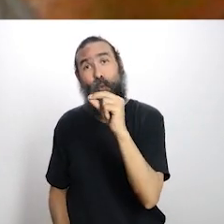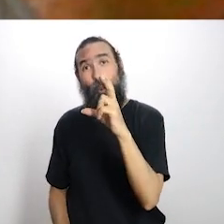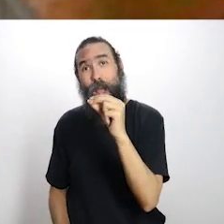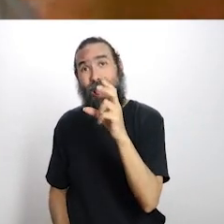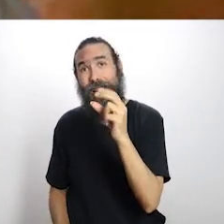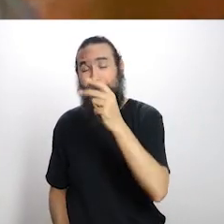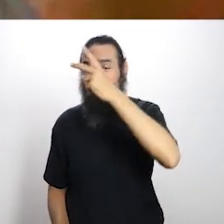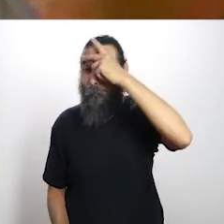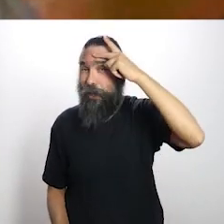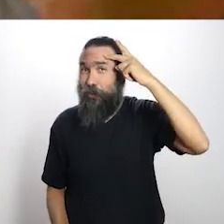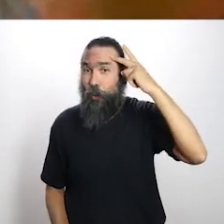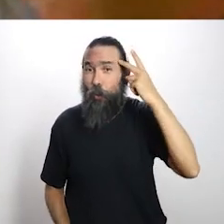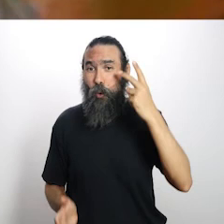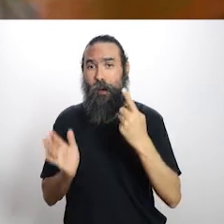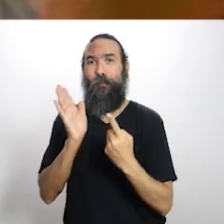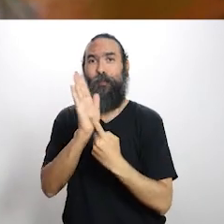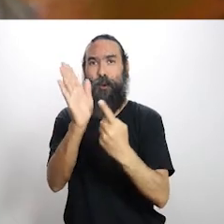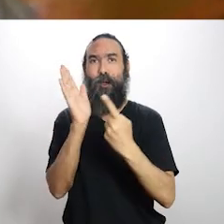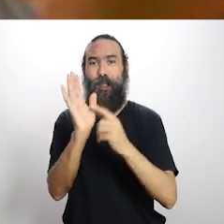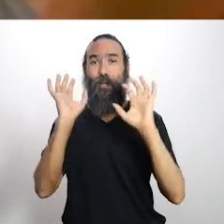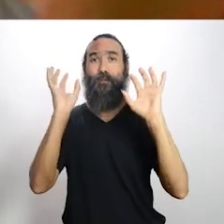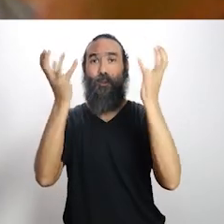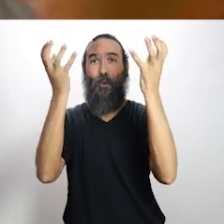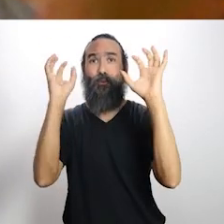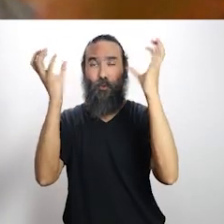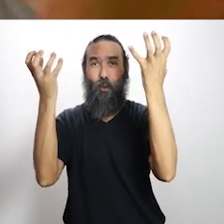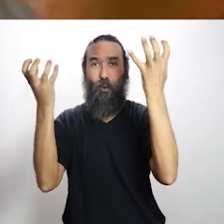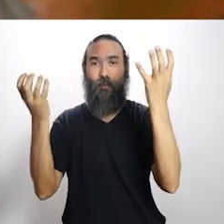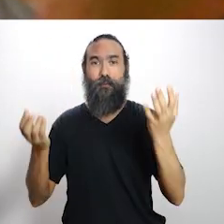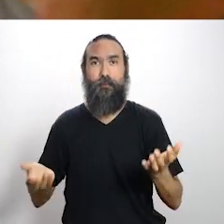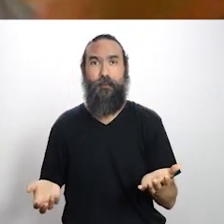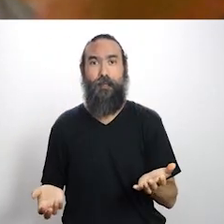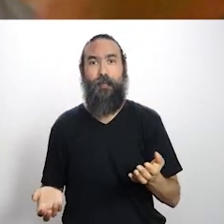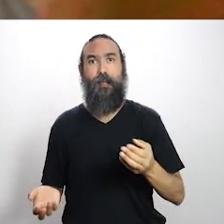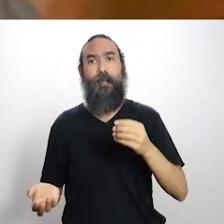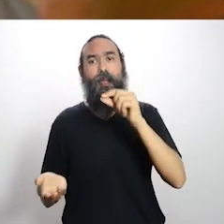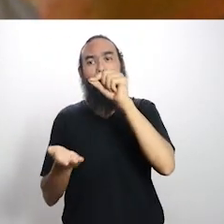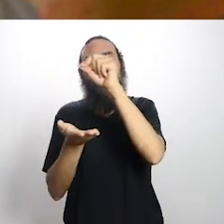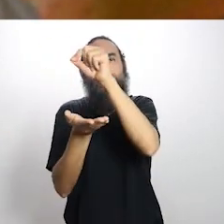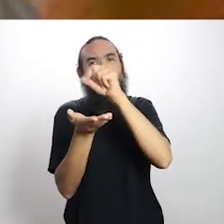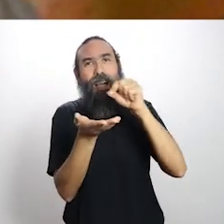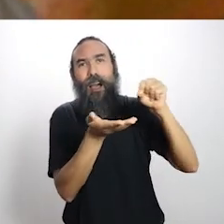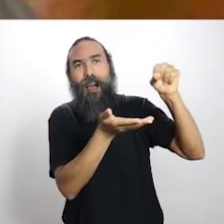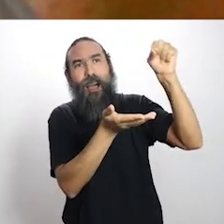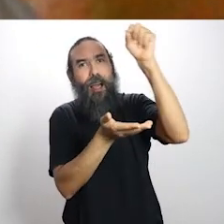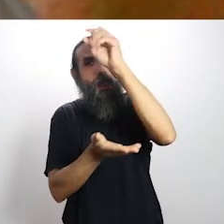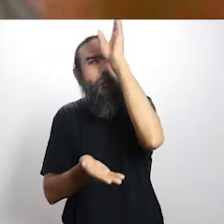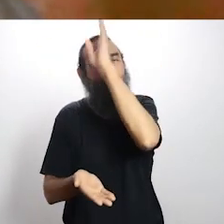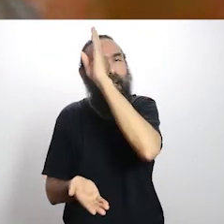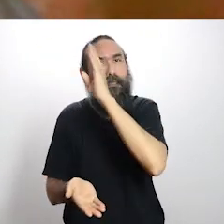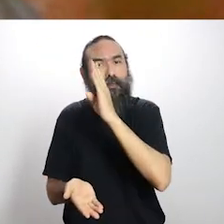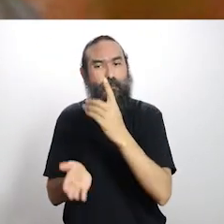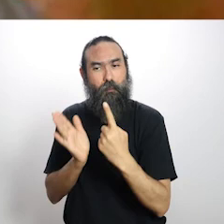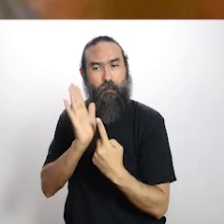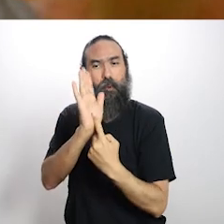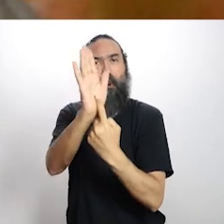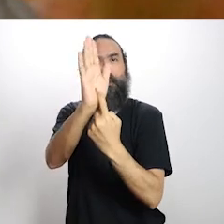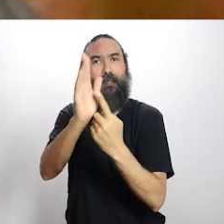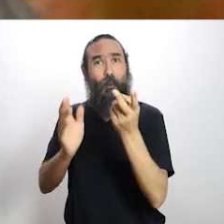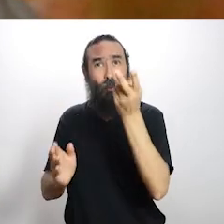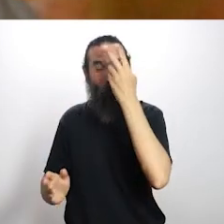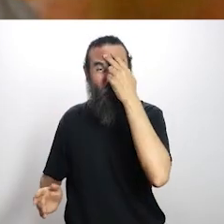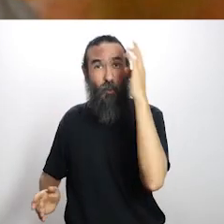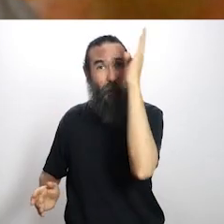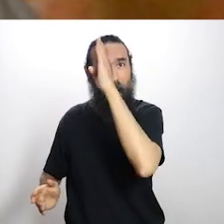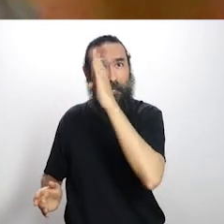edital usufruindo desses recursos então do Estado de Goiás também é passado para outros Estados que são